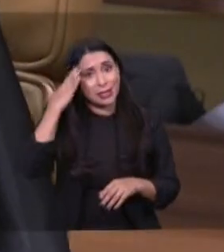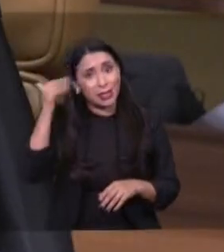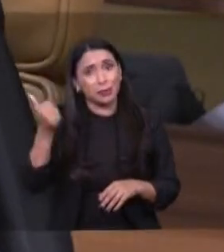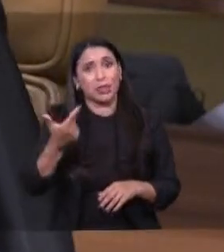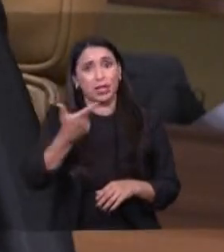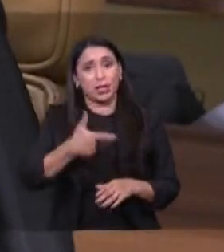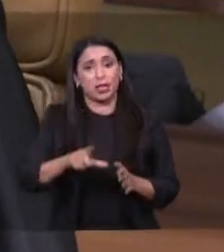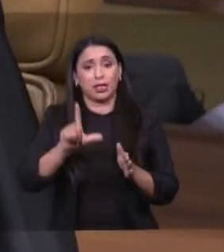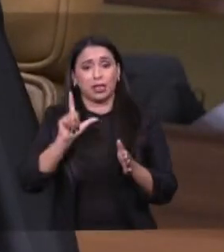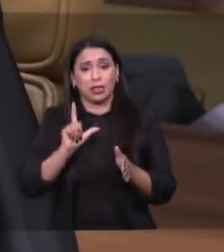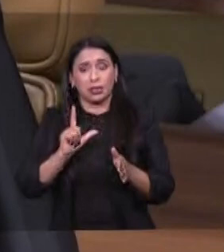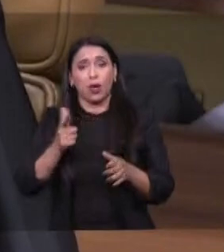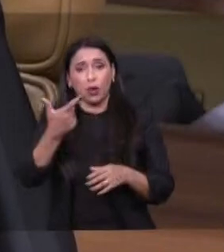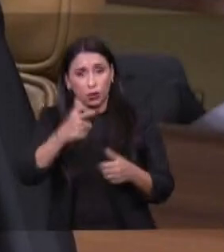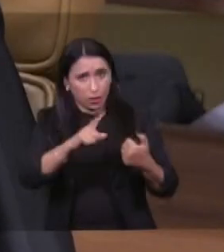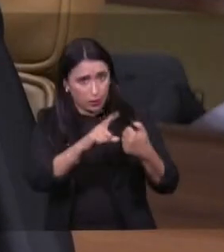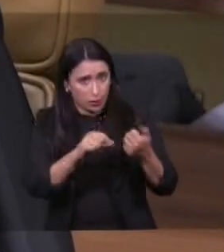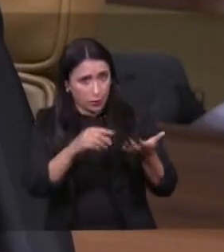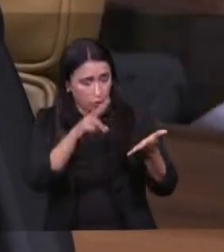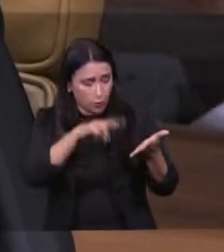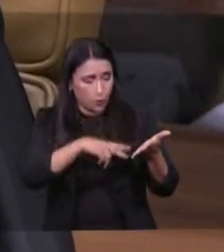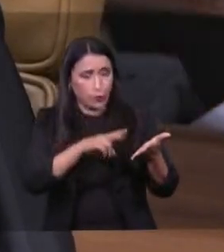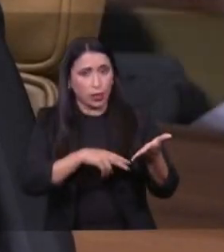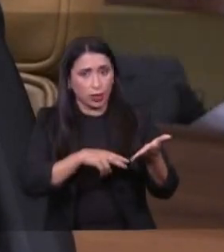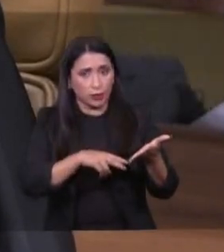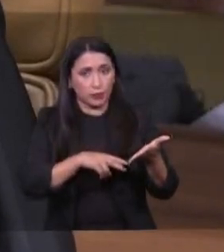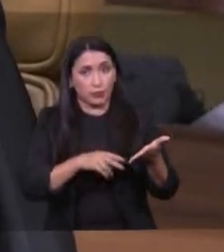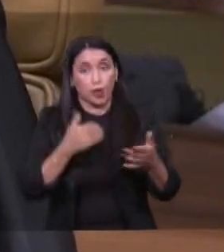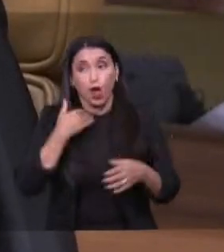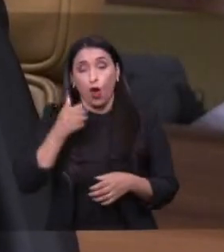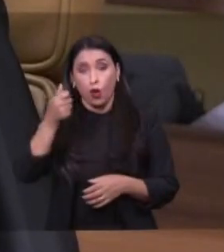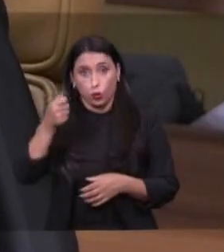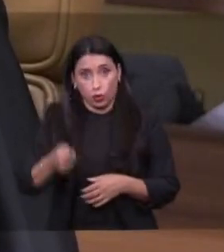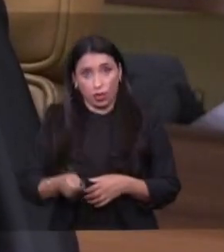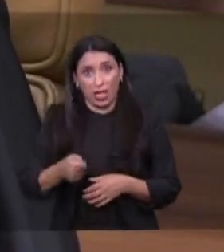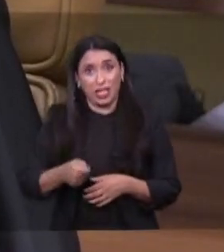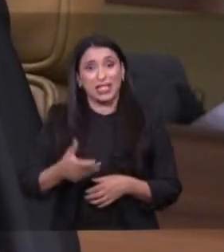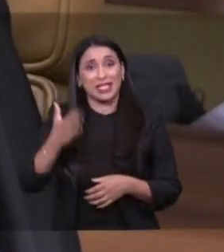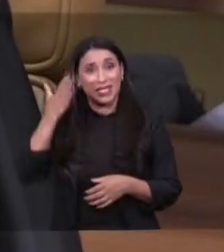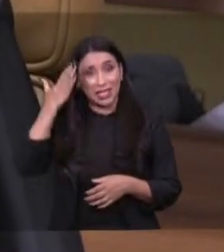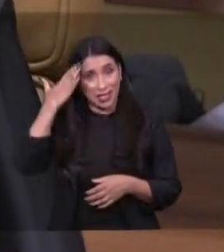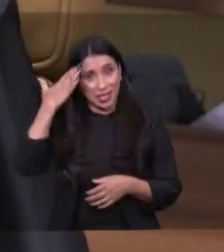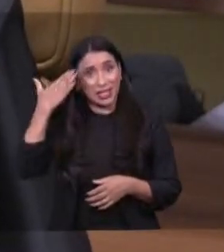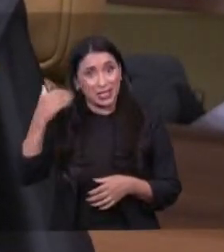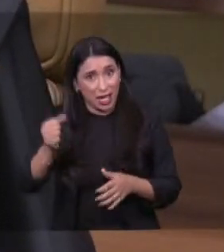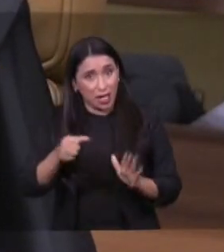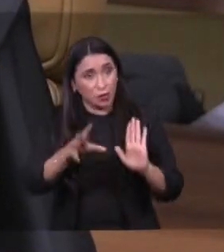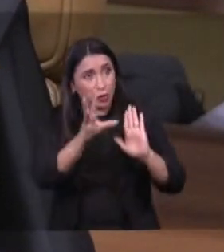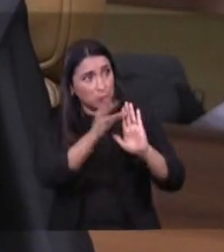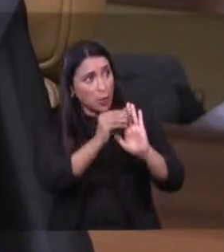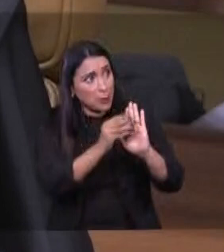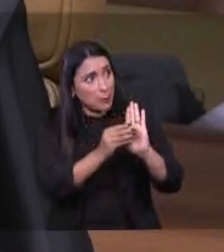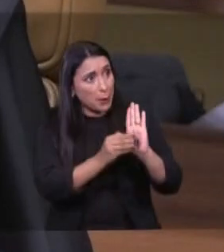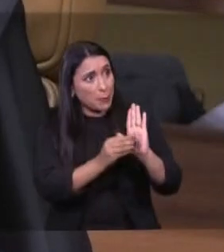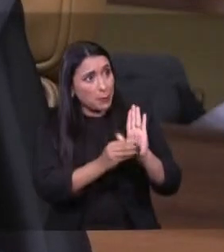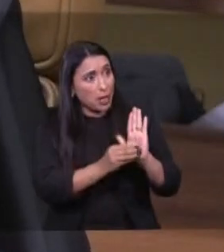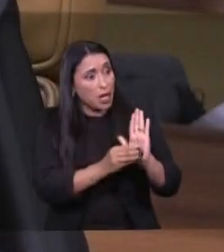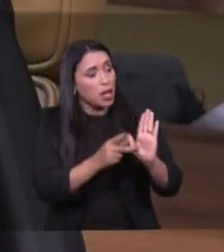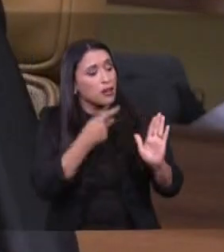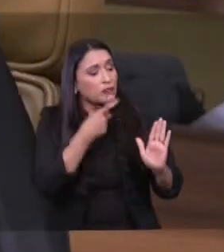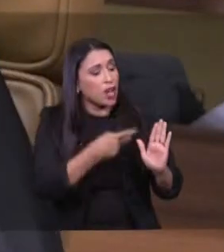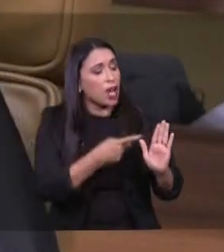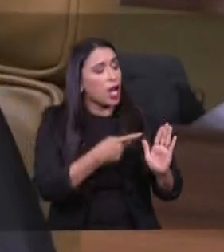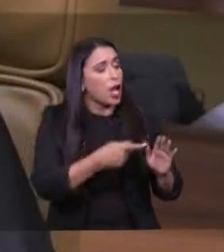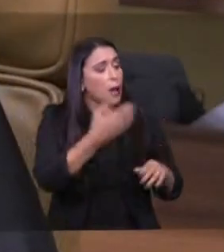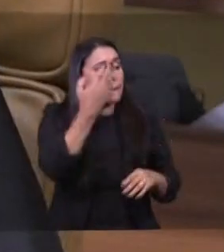Releio o dispositivo. O juiz que conhecer do conteúdo da prova declarada inadmissível não